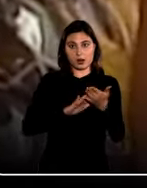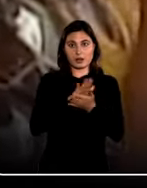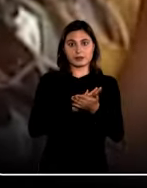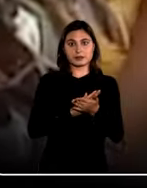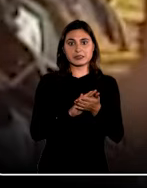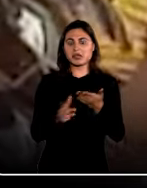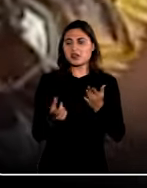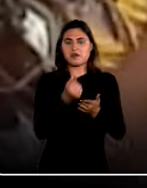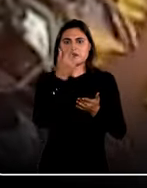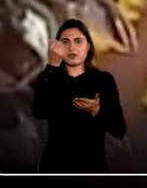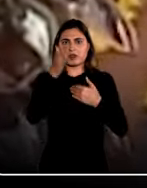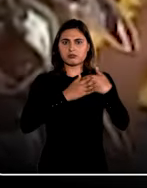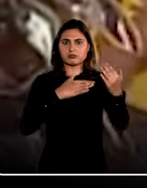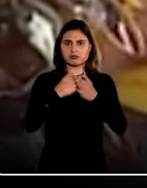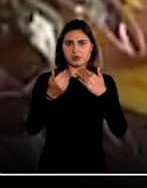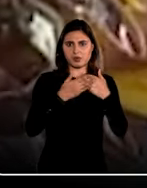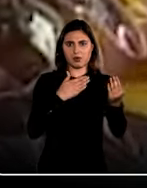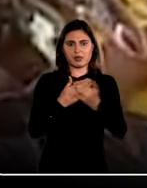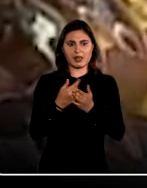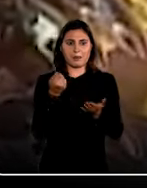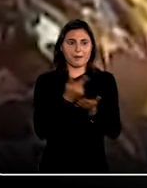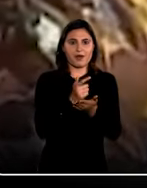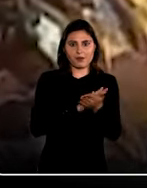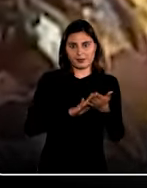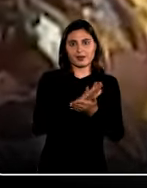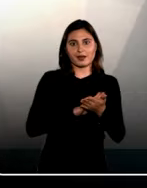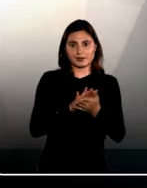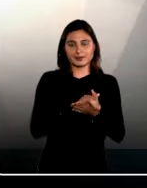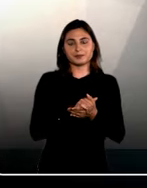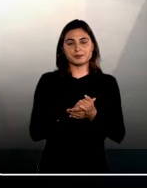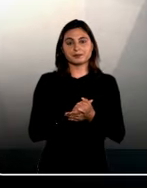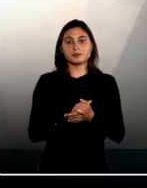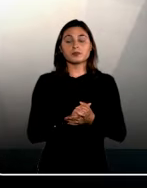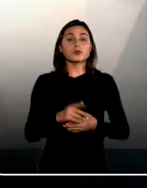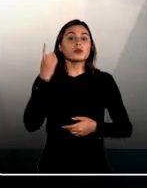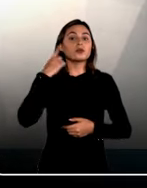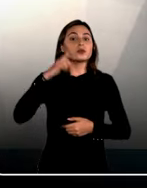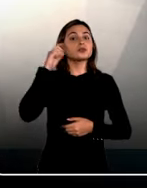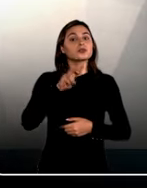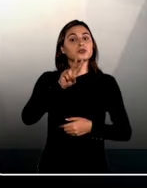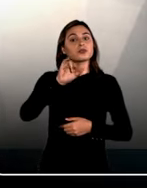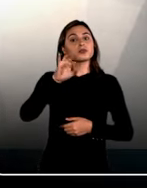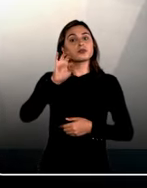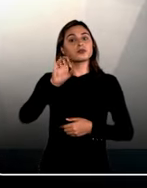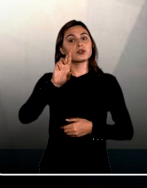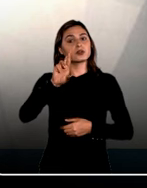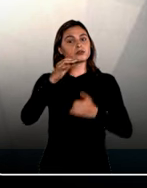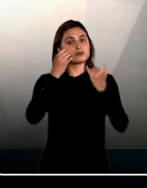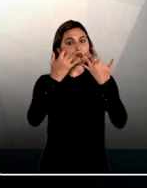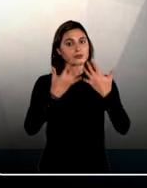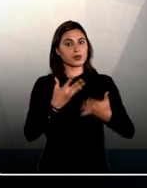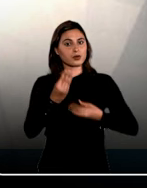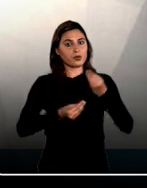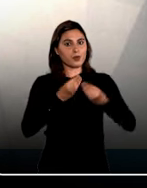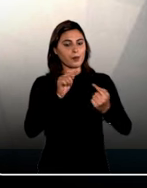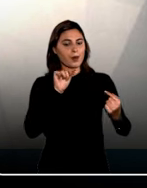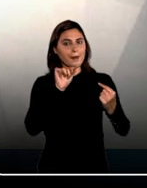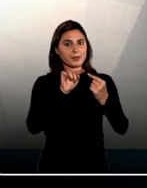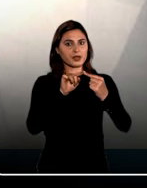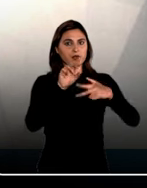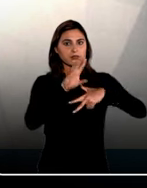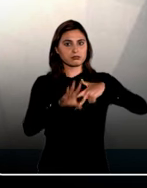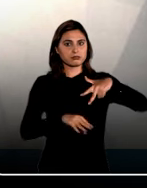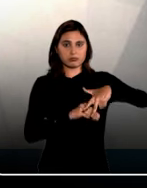seja qual for o valor dos tributos que deixaram de ser pagos o advogado Vittor quintieri explica como funciona a aplicação do